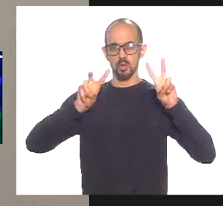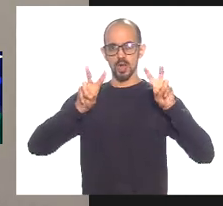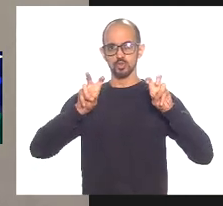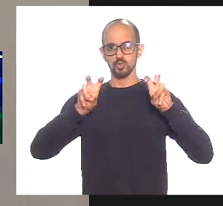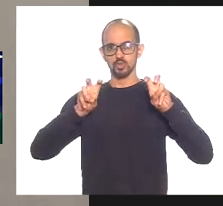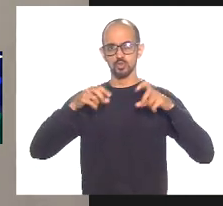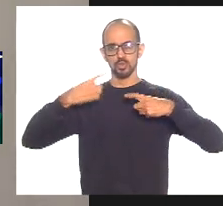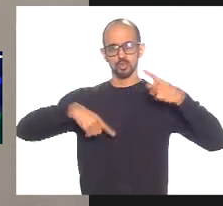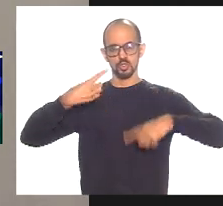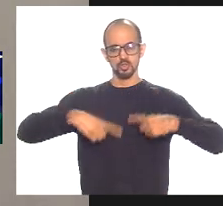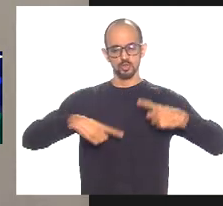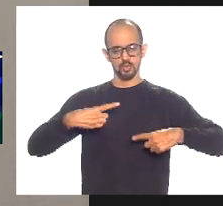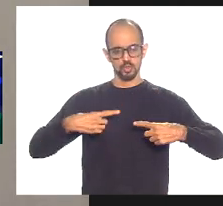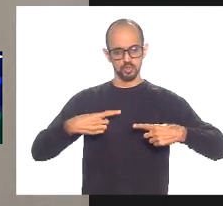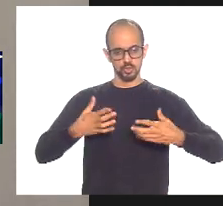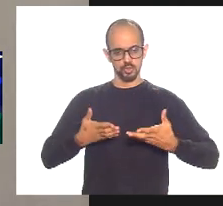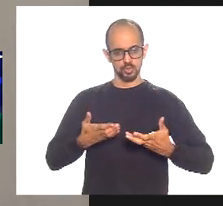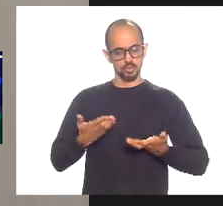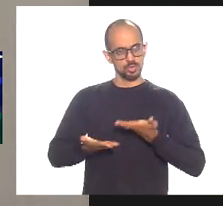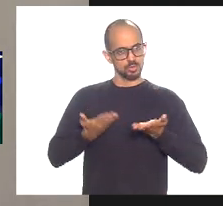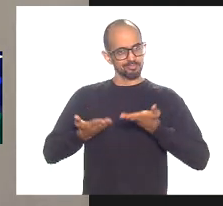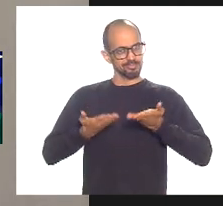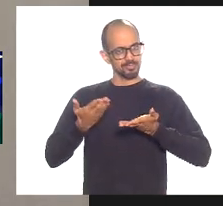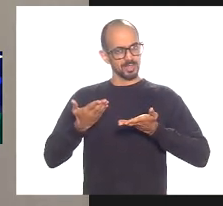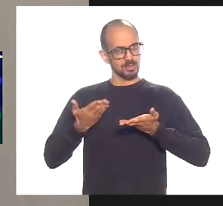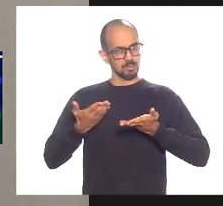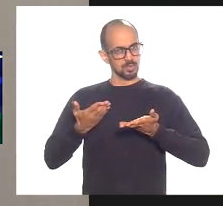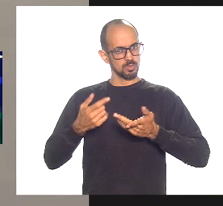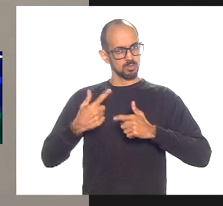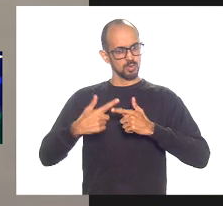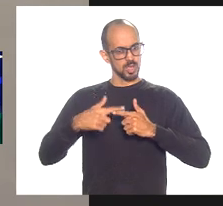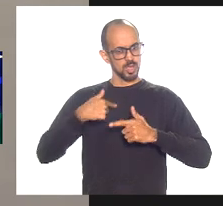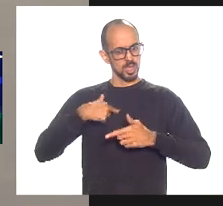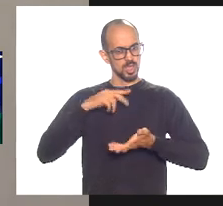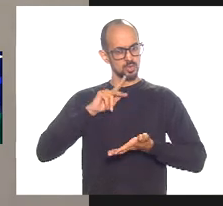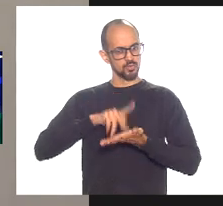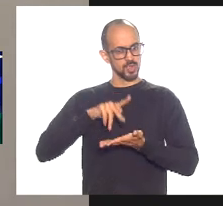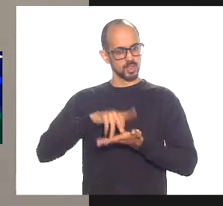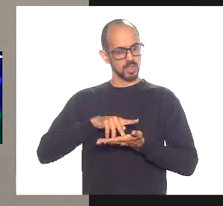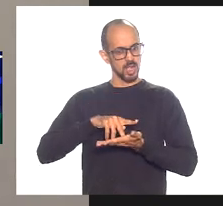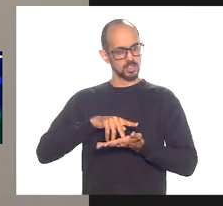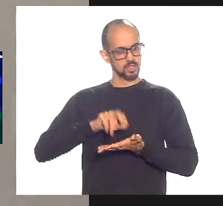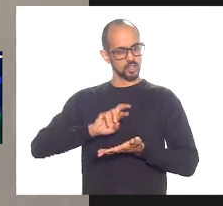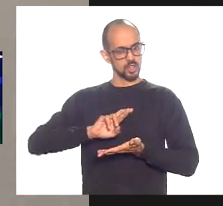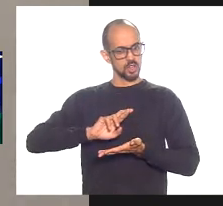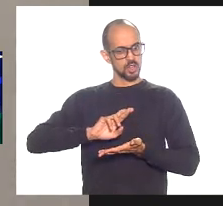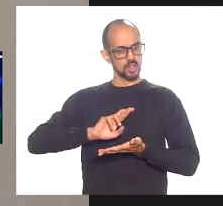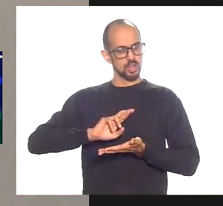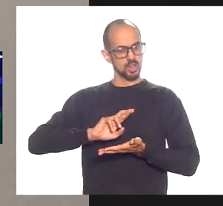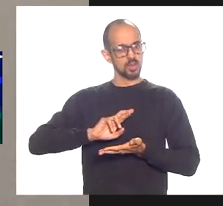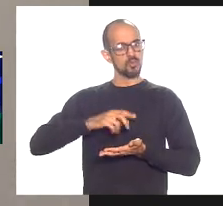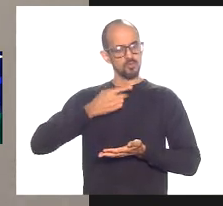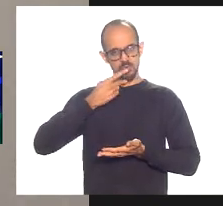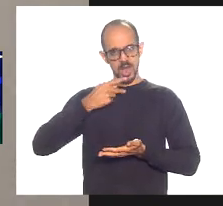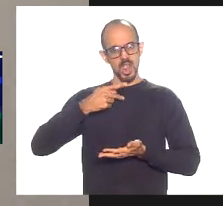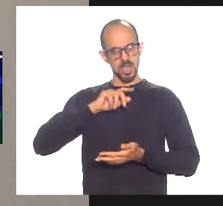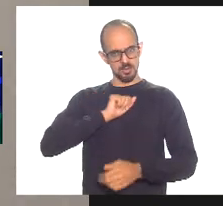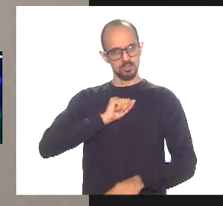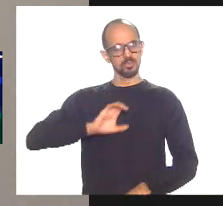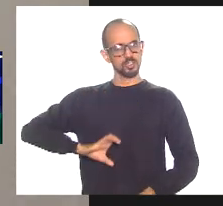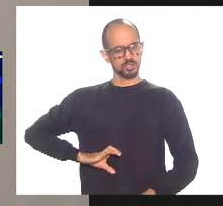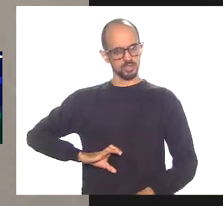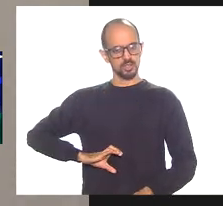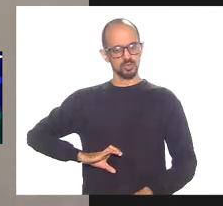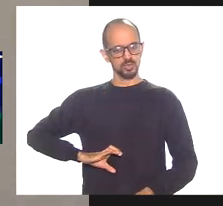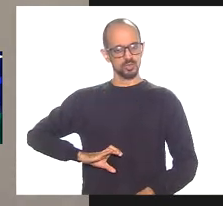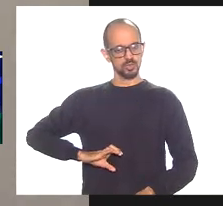está sendo discutido tratado porque eu confesso o texto não soma nada e manifestei isso hoje eu apresente agraciando